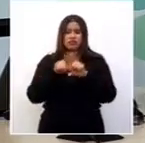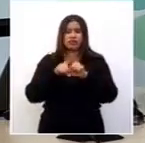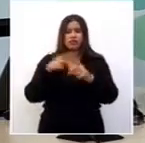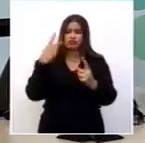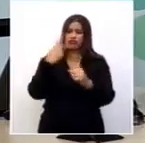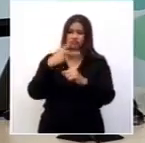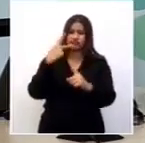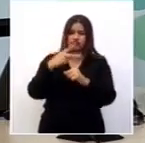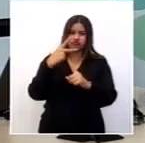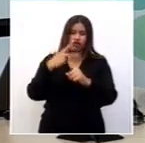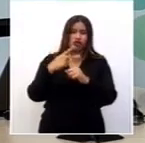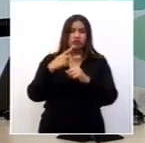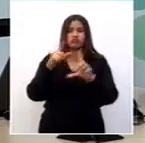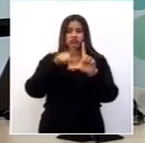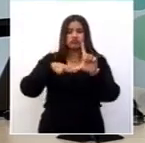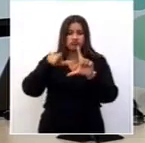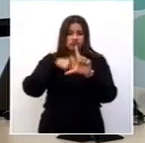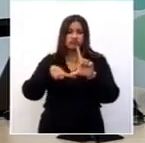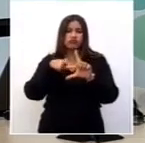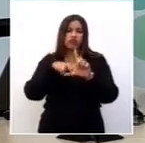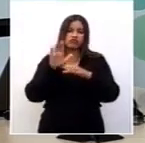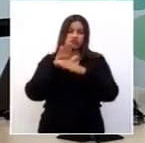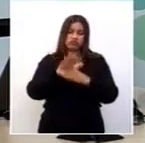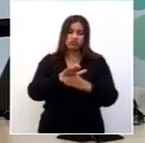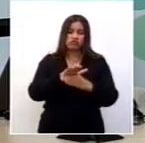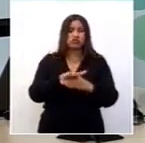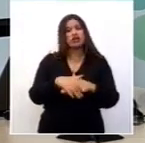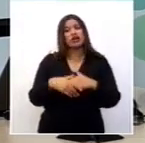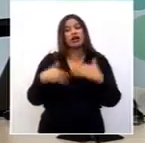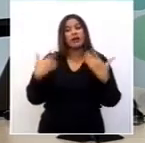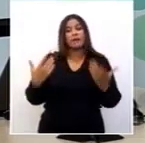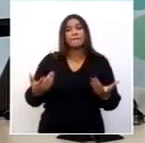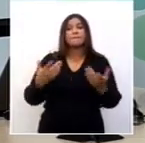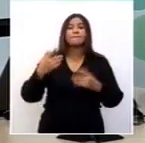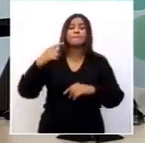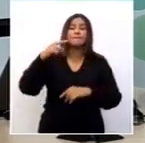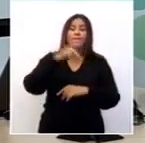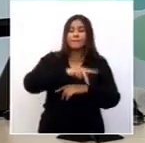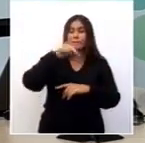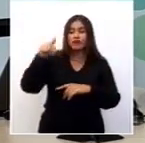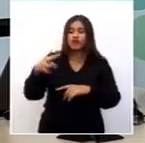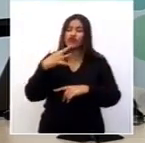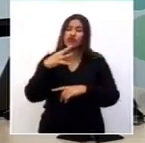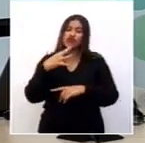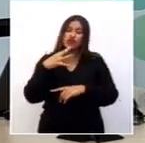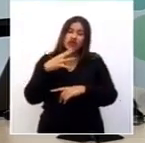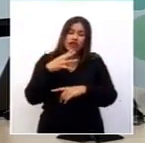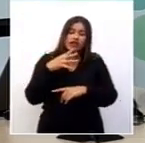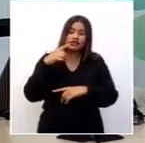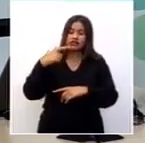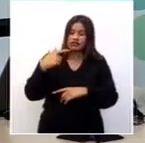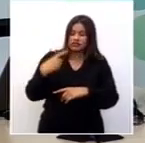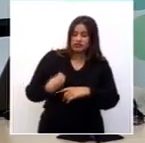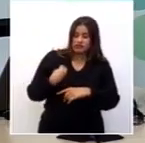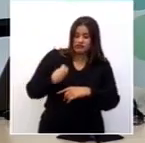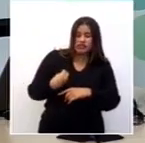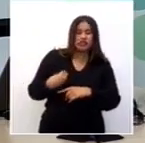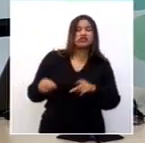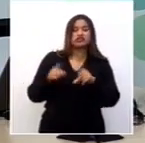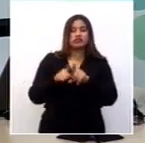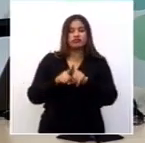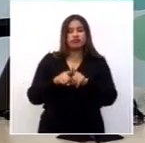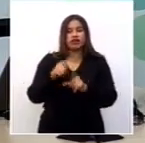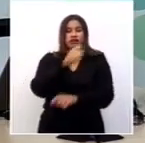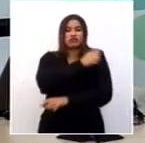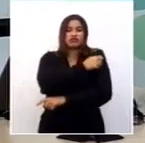gente realizar esse acompanhamento. Mas ninguém melhor do que o professor que conhece a sua realidade, que conhece os seus alunos, para